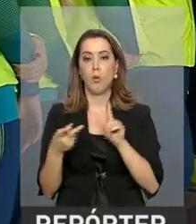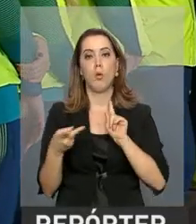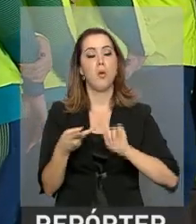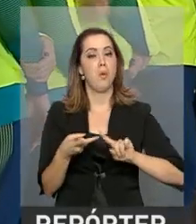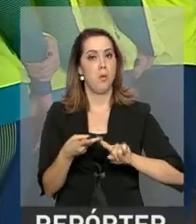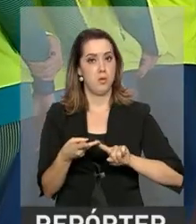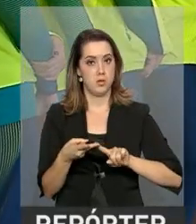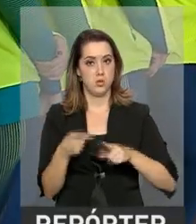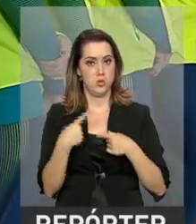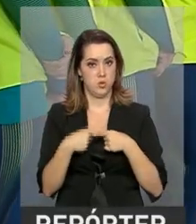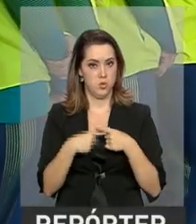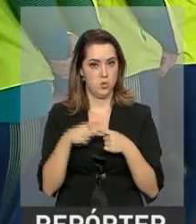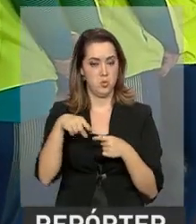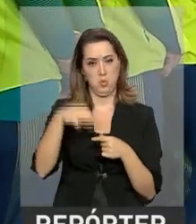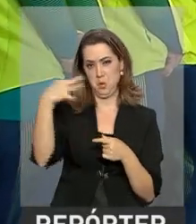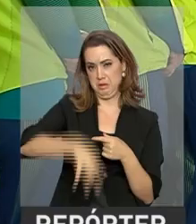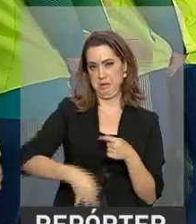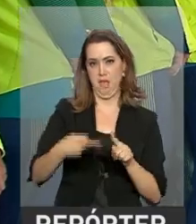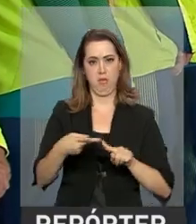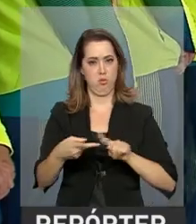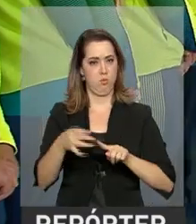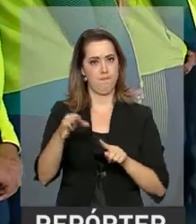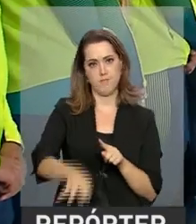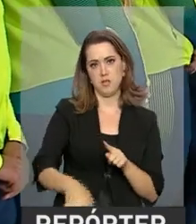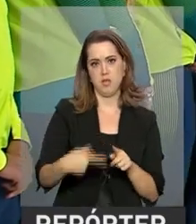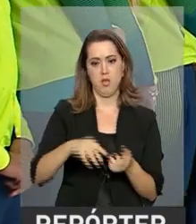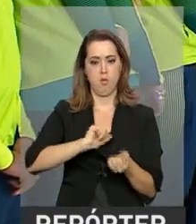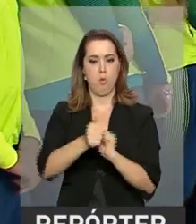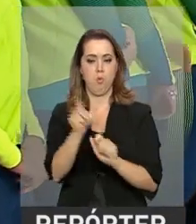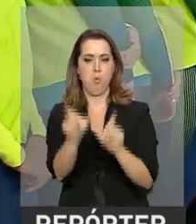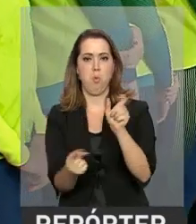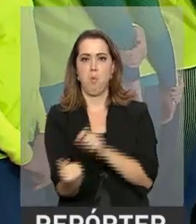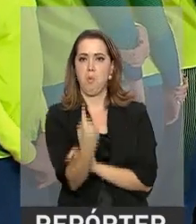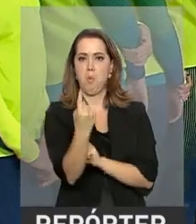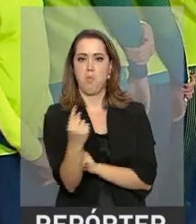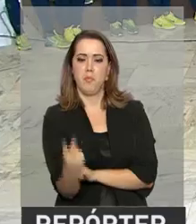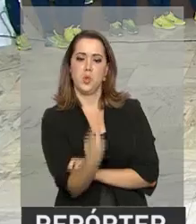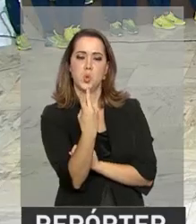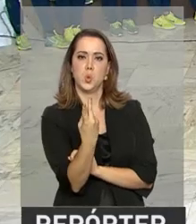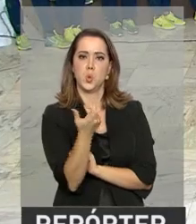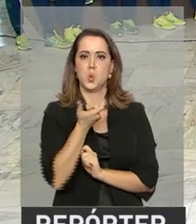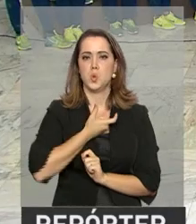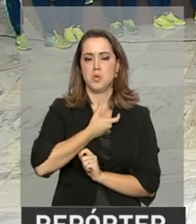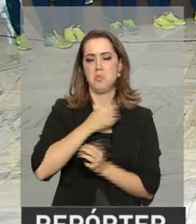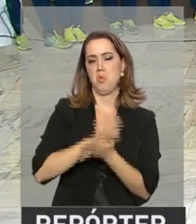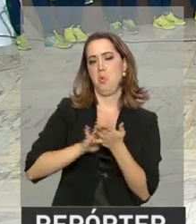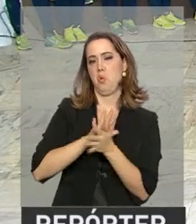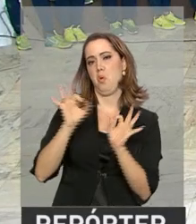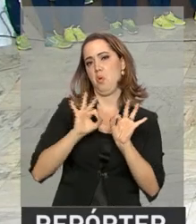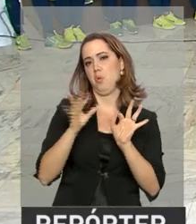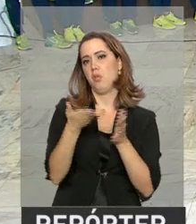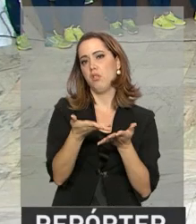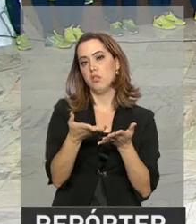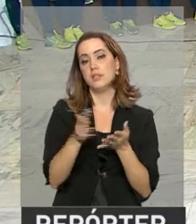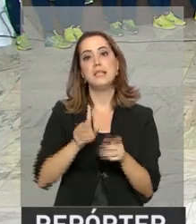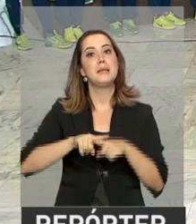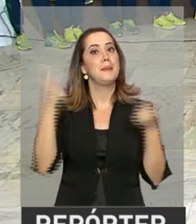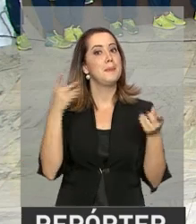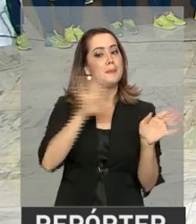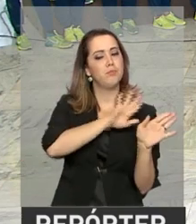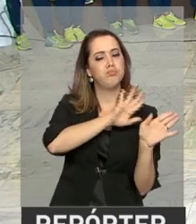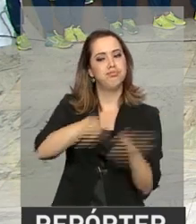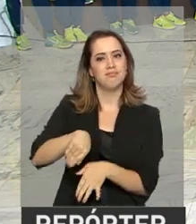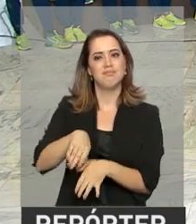certo, porque certa e seguramente os nossos esportistas brasileiros levarão uma ou duas medalhas, nada mais do que isso. E vejam que tudo isto